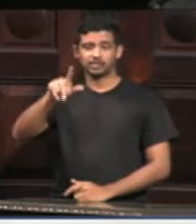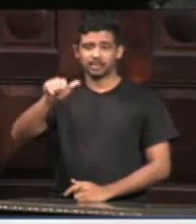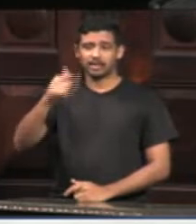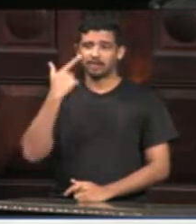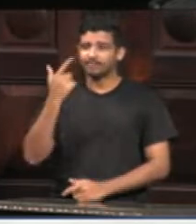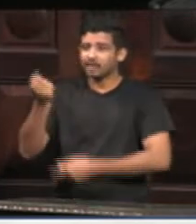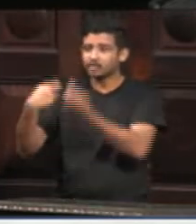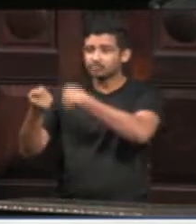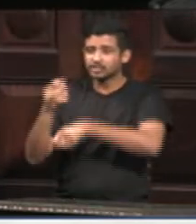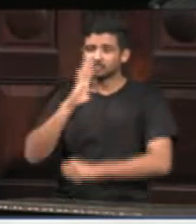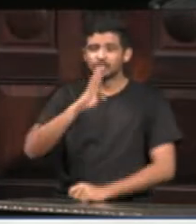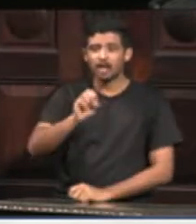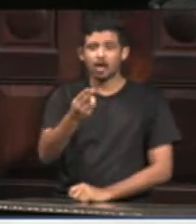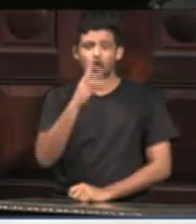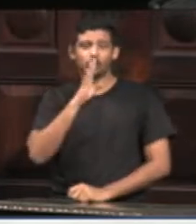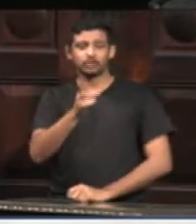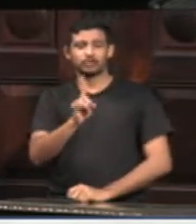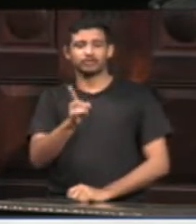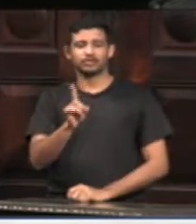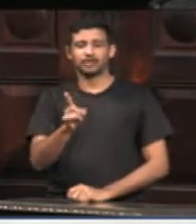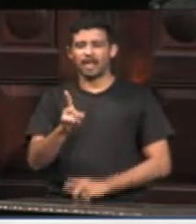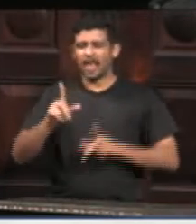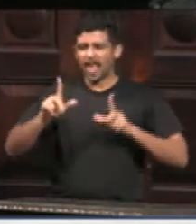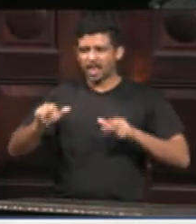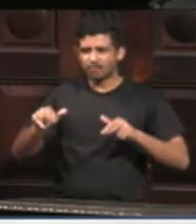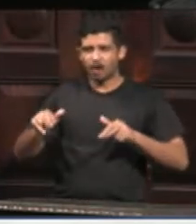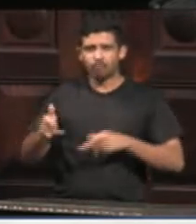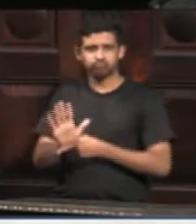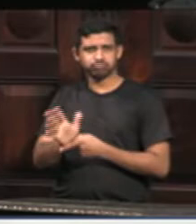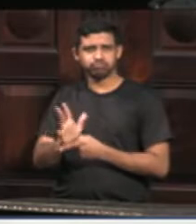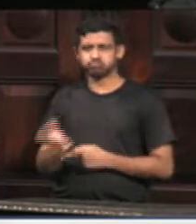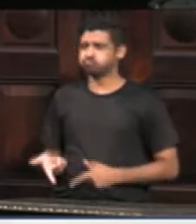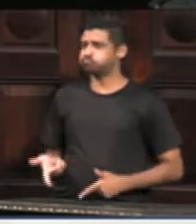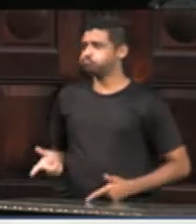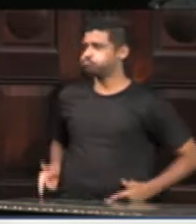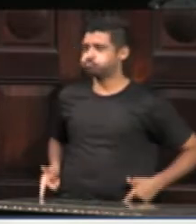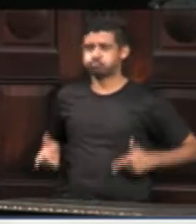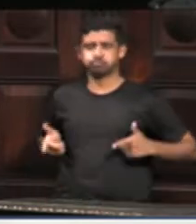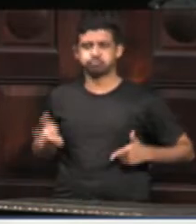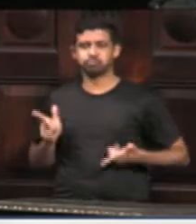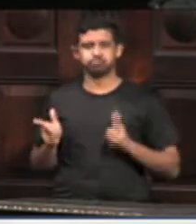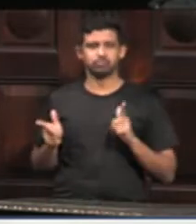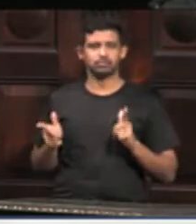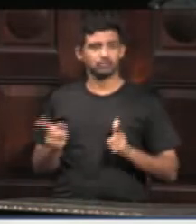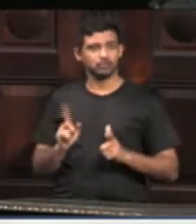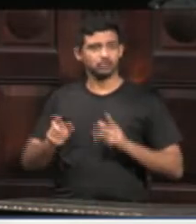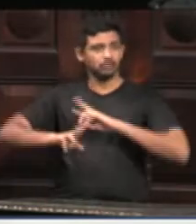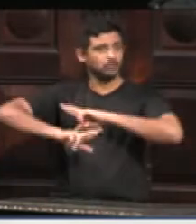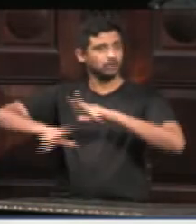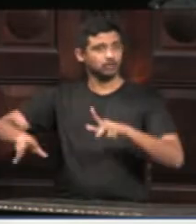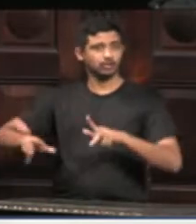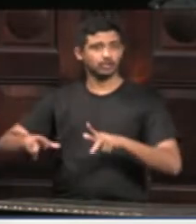indireta, não é igual ao filme de faroeste, que tem um monte de mocinho e um monte de